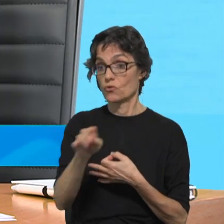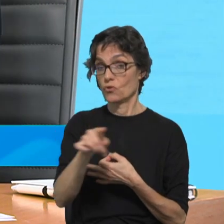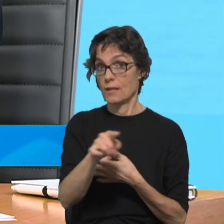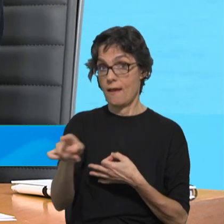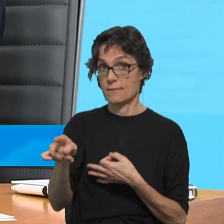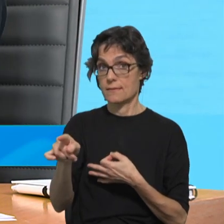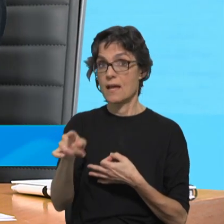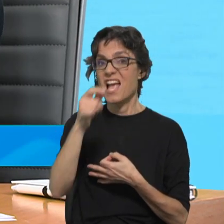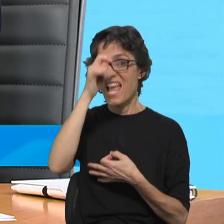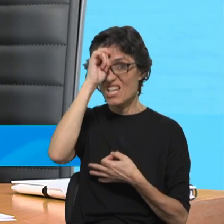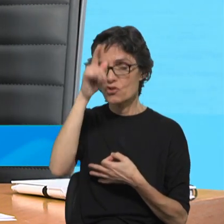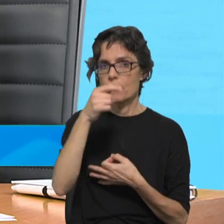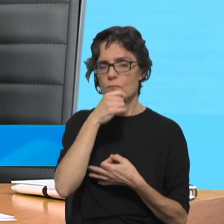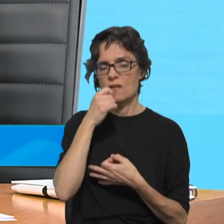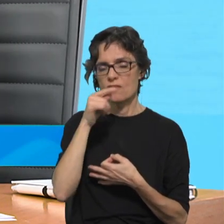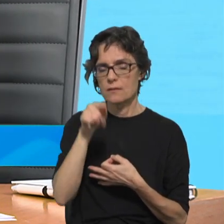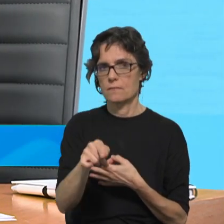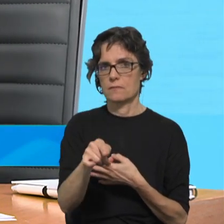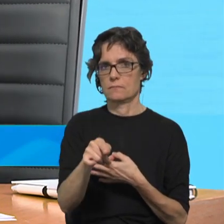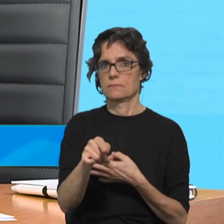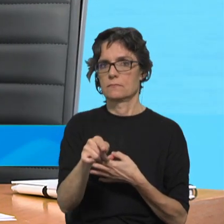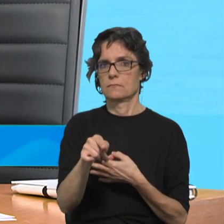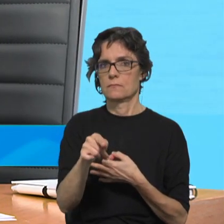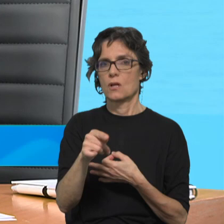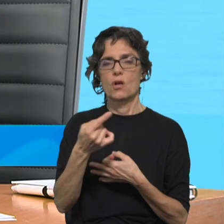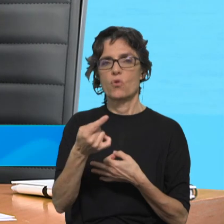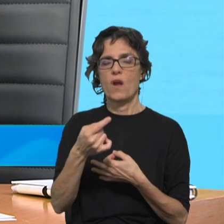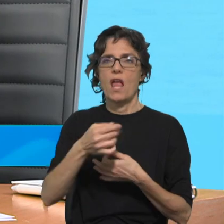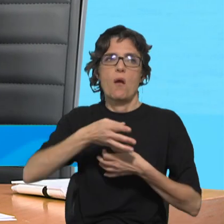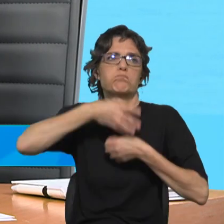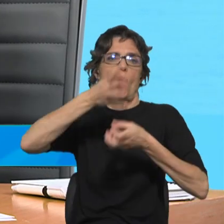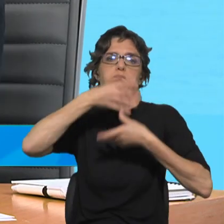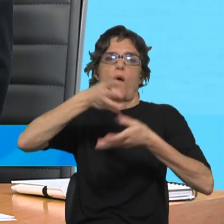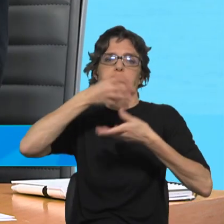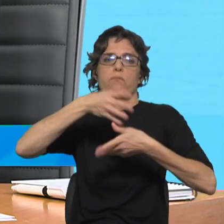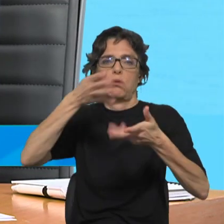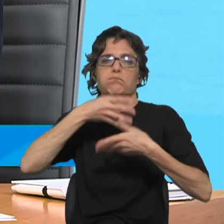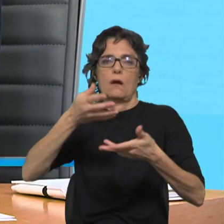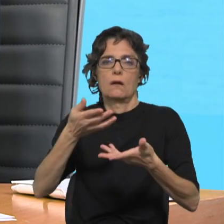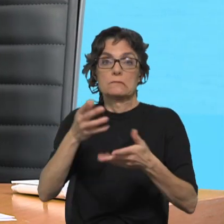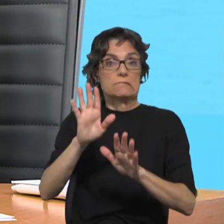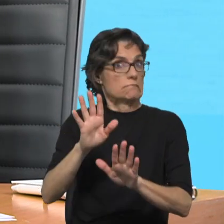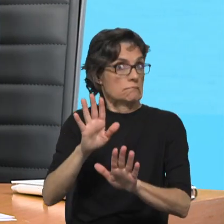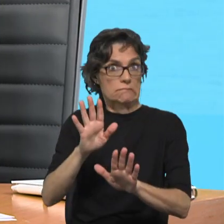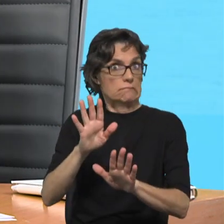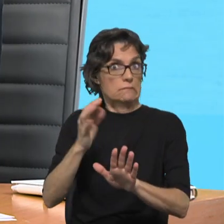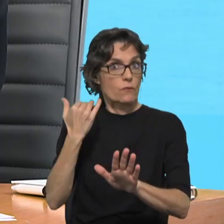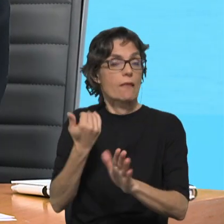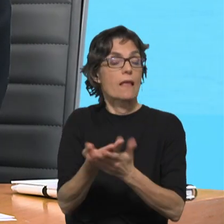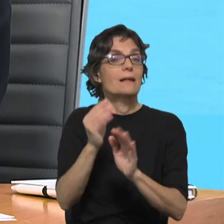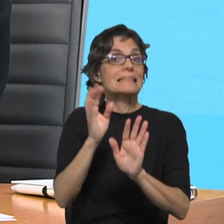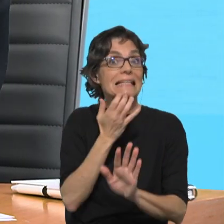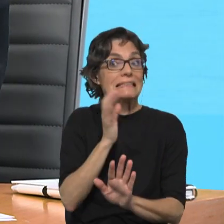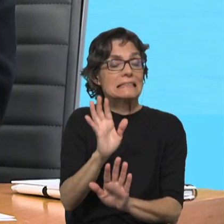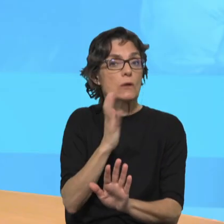com respeito pelas vítimas. Não vale tudo. Nós temos que ter muito cuidado e mesmo em